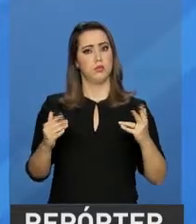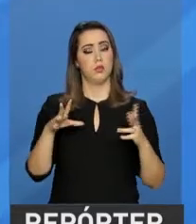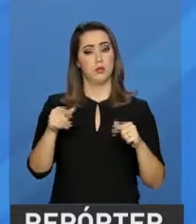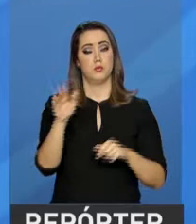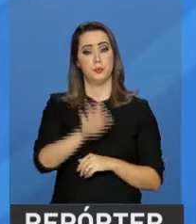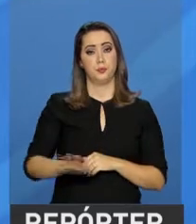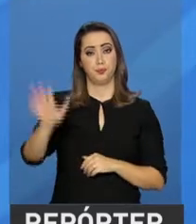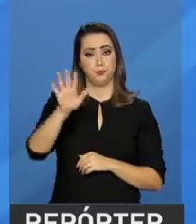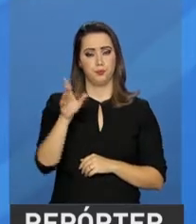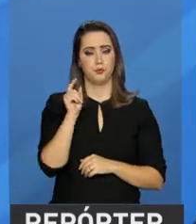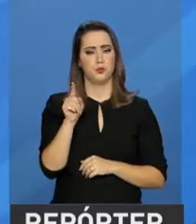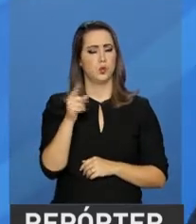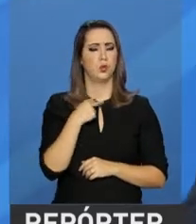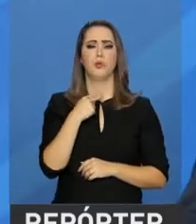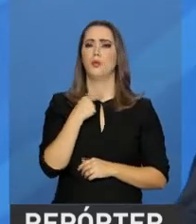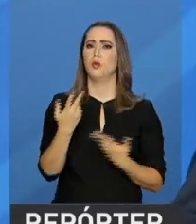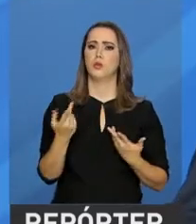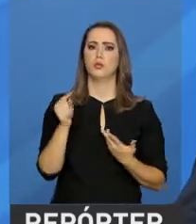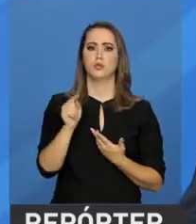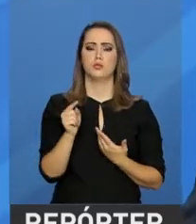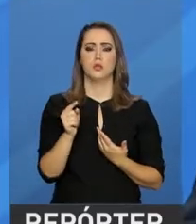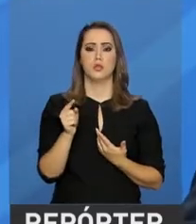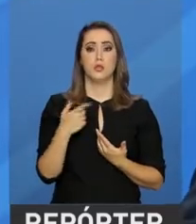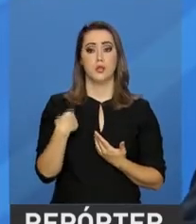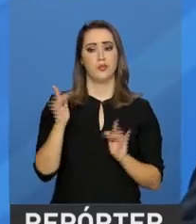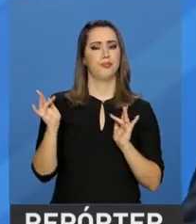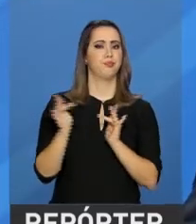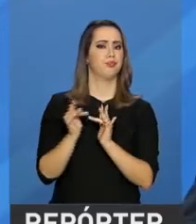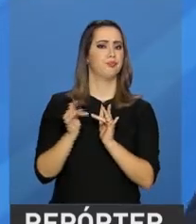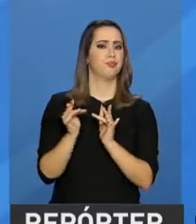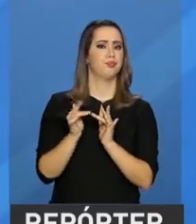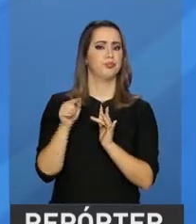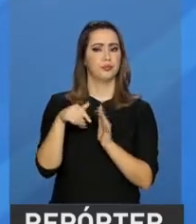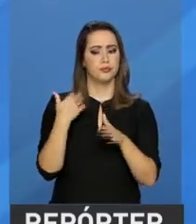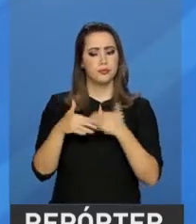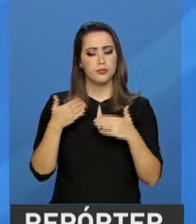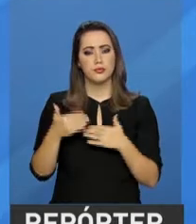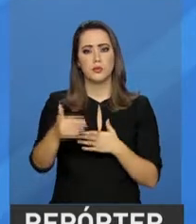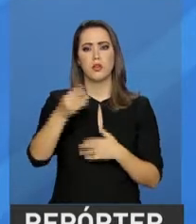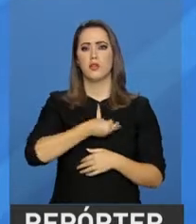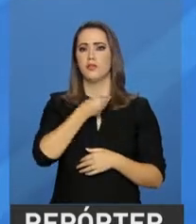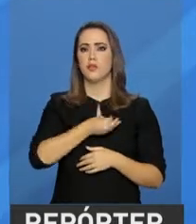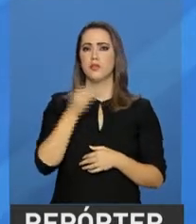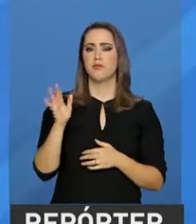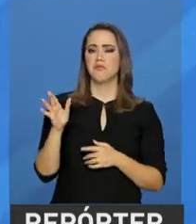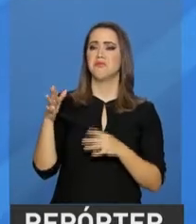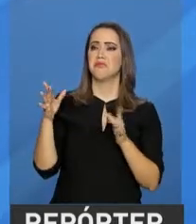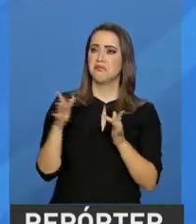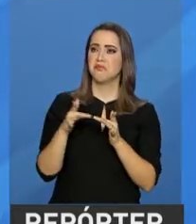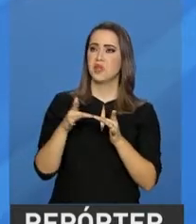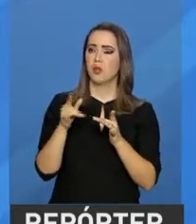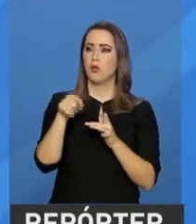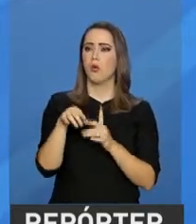não é possível que aceitemos continuar vivendo e convivendo com o